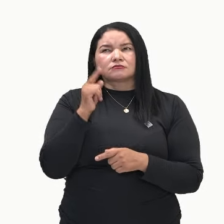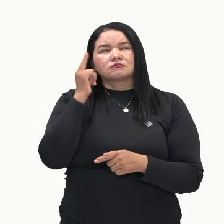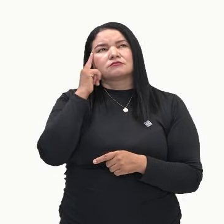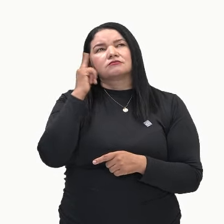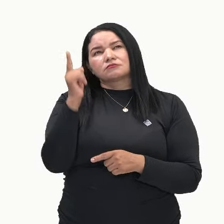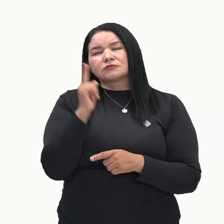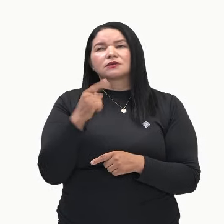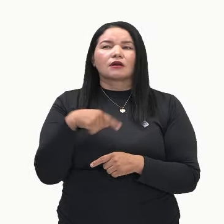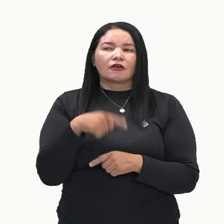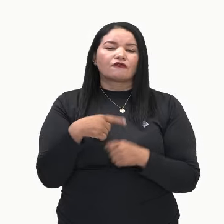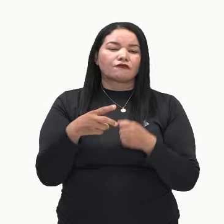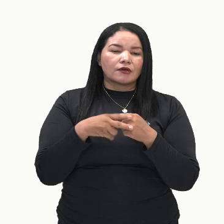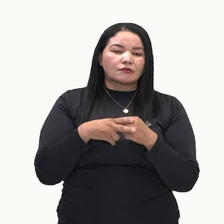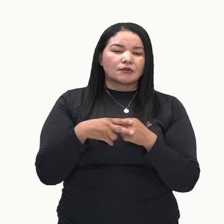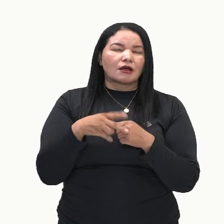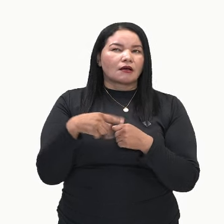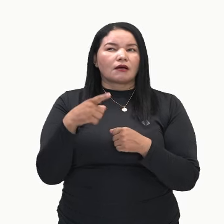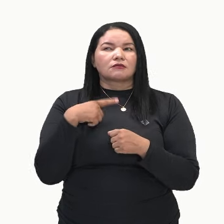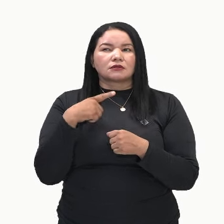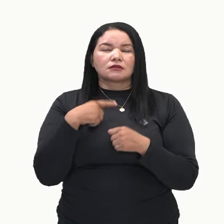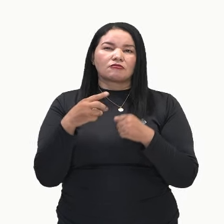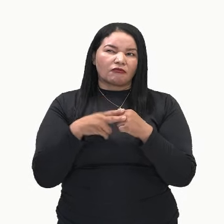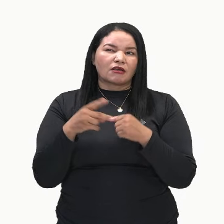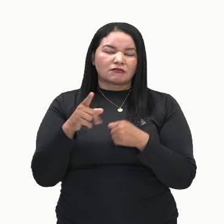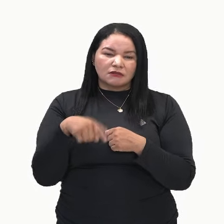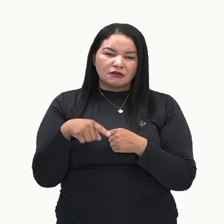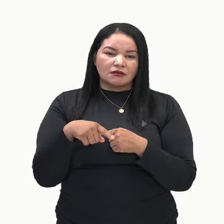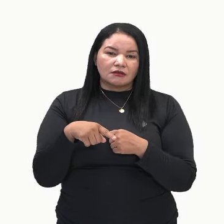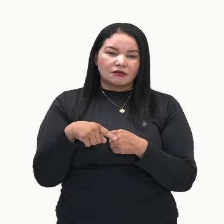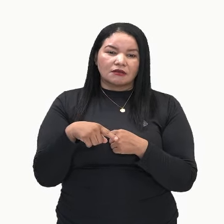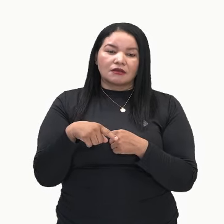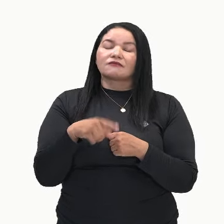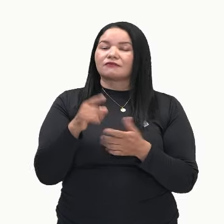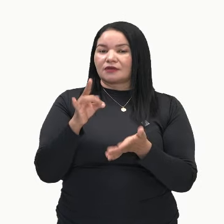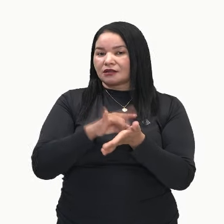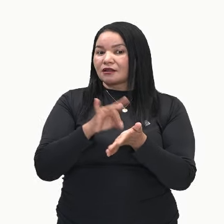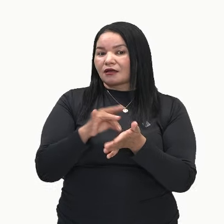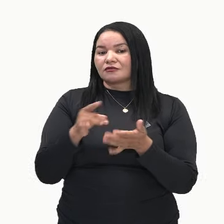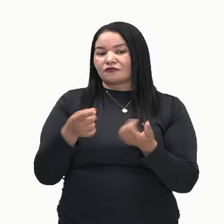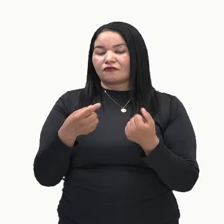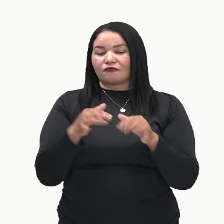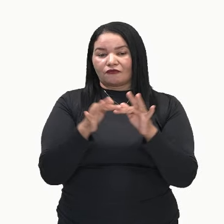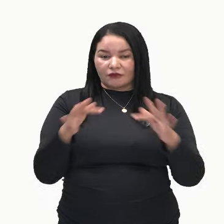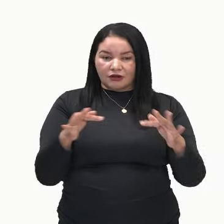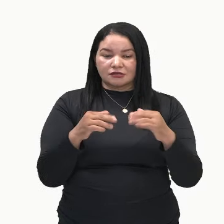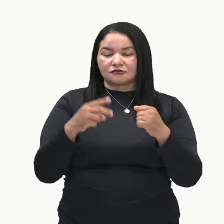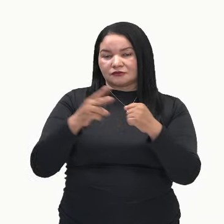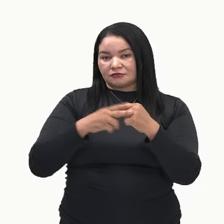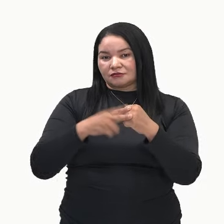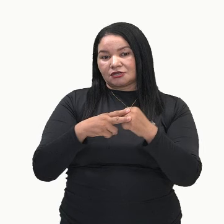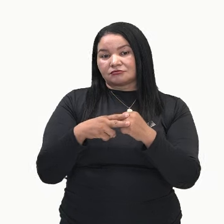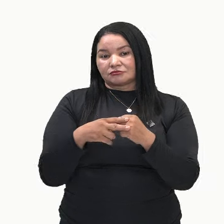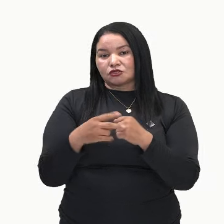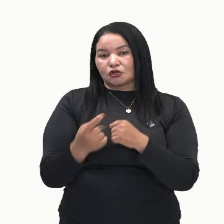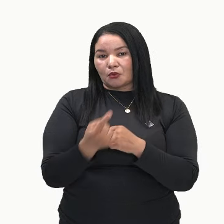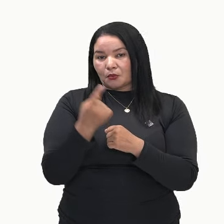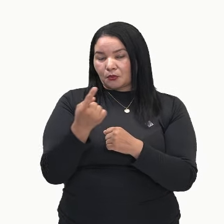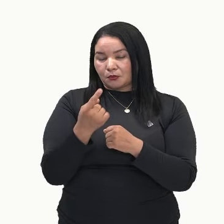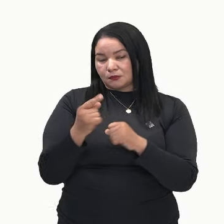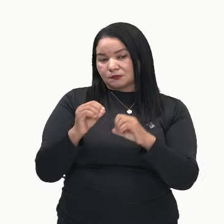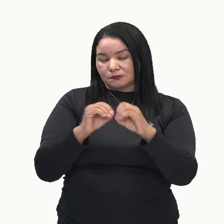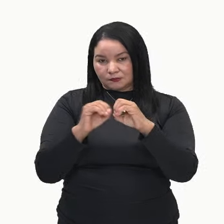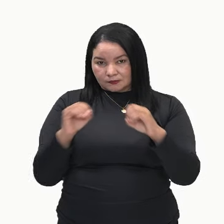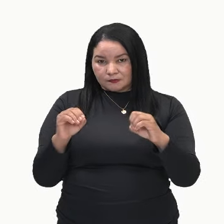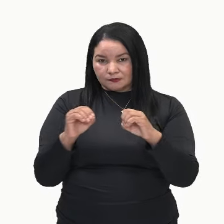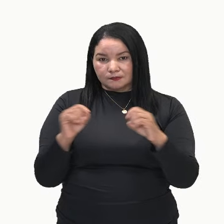porque ela tem o verbo ter, né? Aí é verdade, ela é uma frase verbal, só tem um verbo, portanto só tem uma